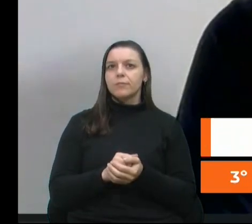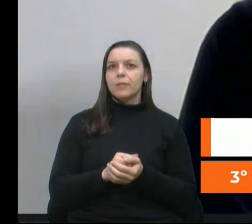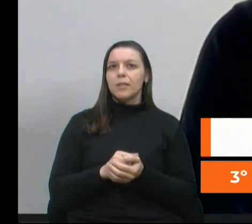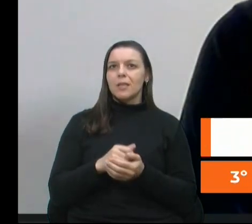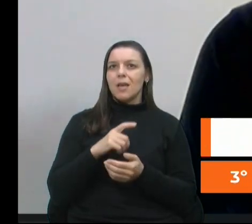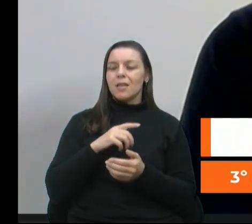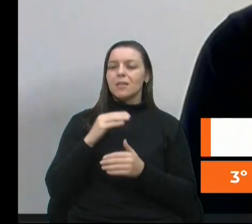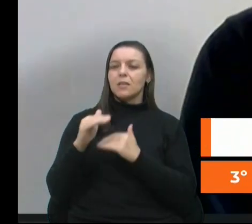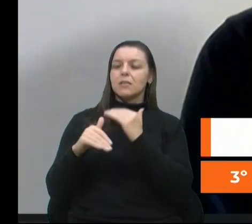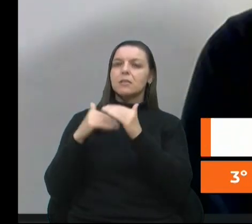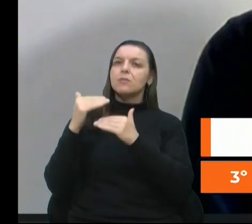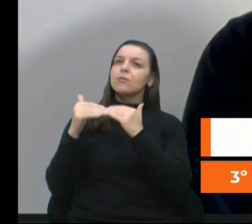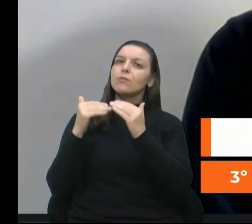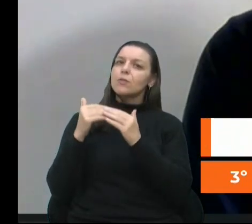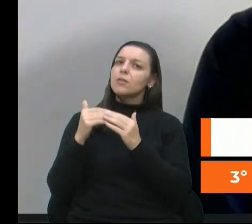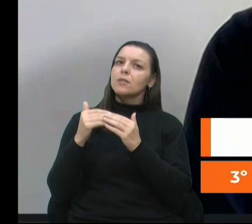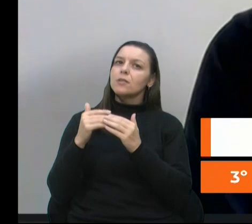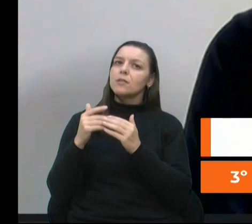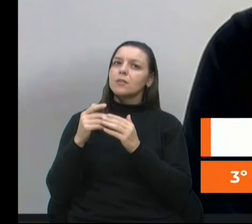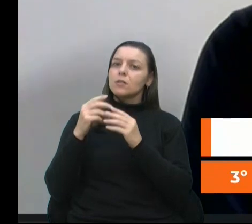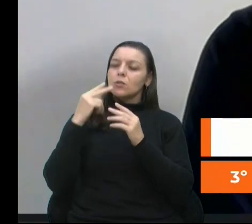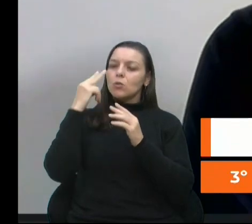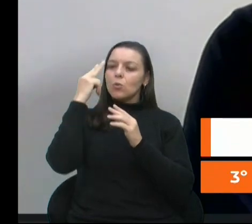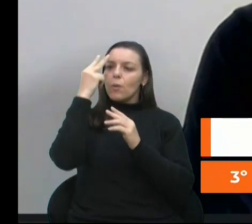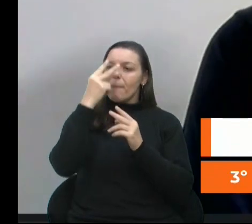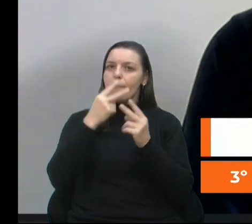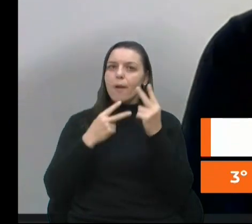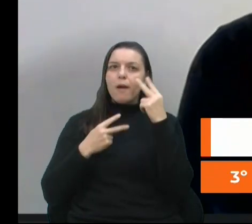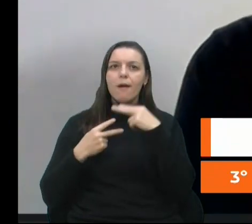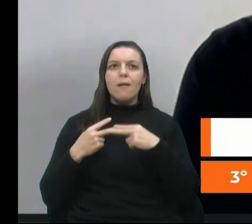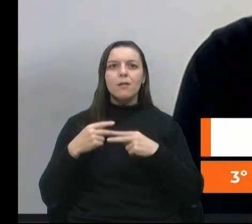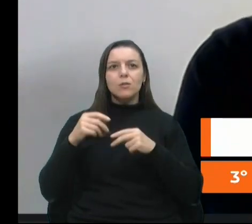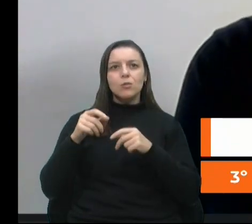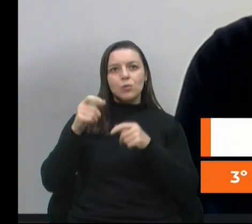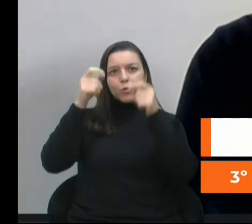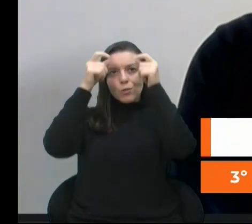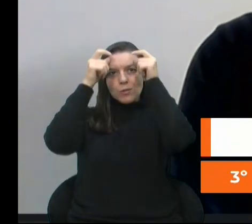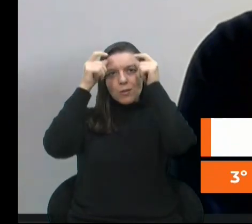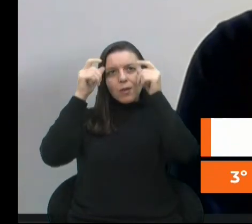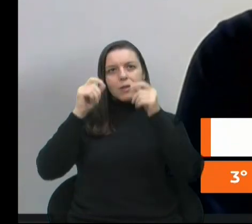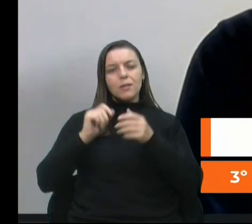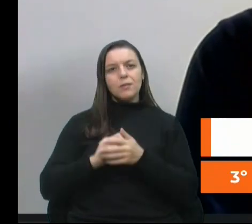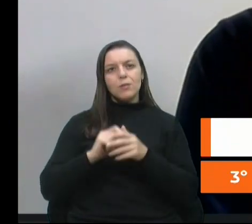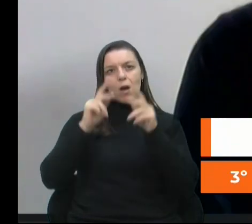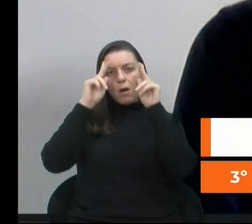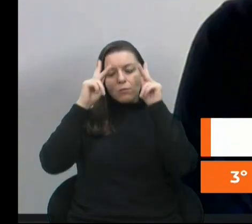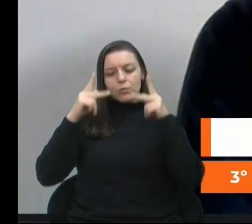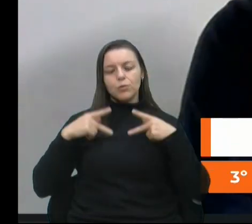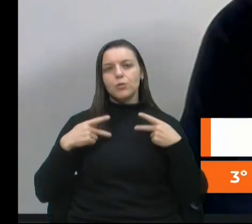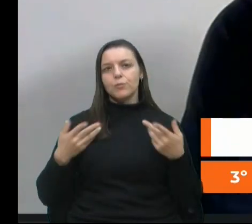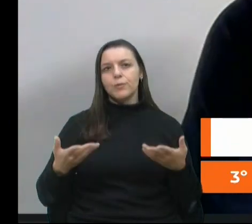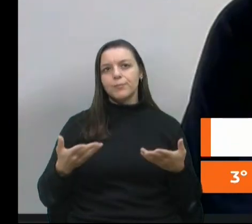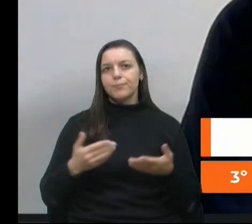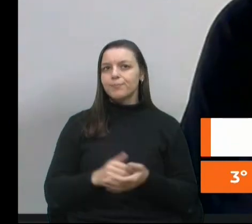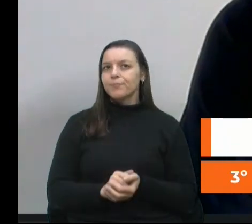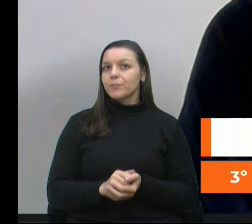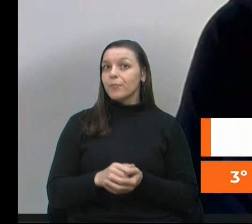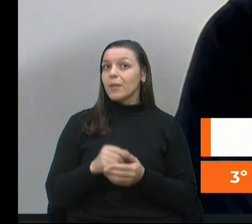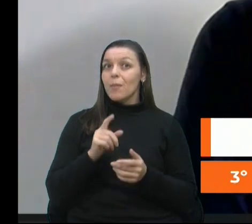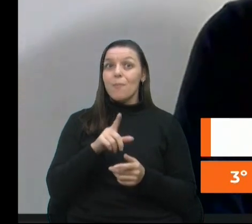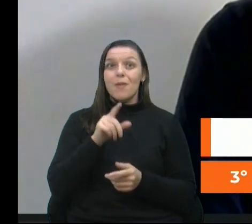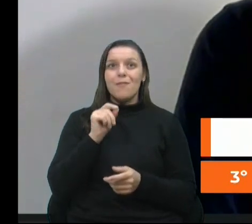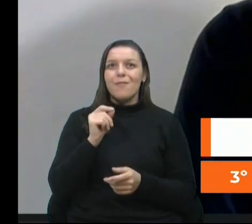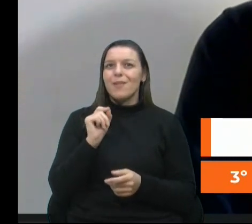está desenvolvendo o seu processo de autoimagem, de autoconceito e de autoestima. Eles preferem